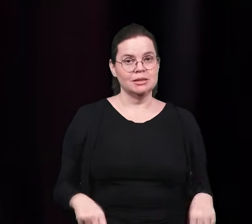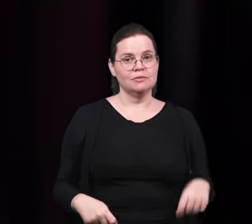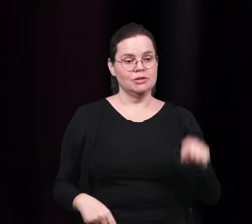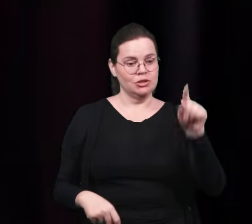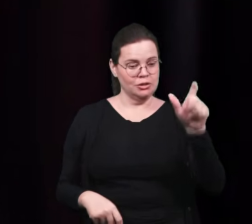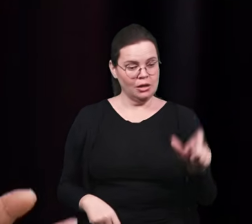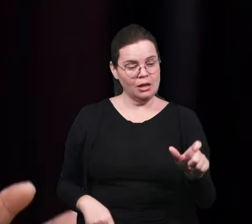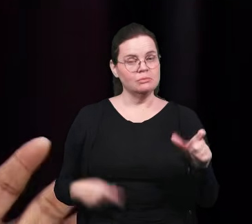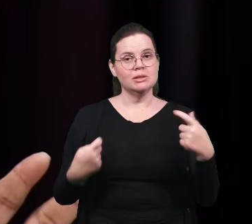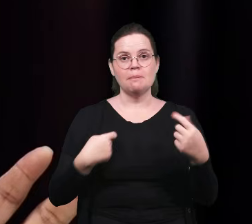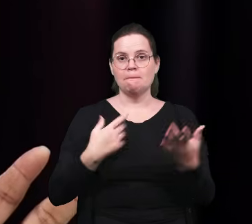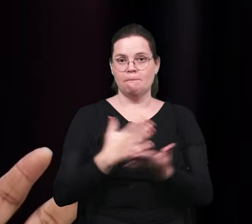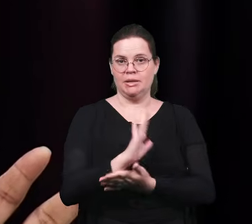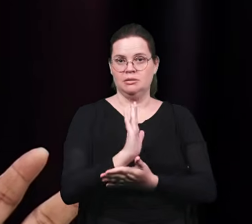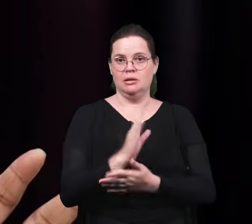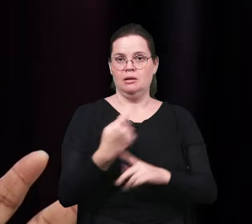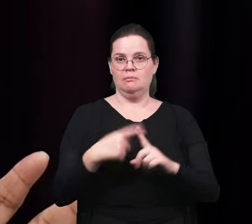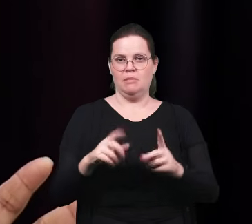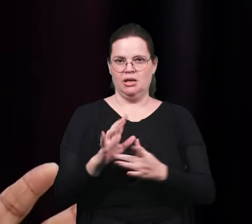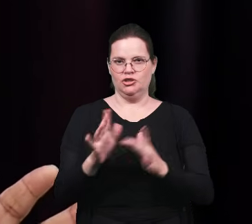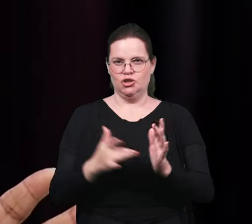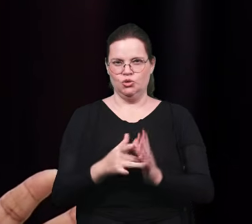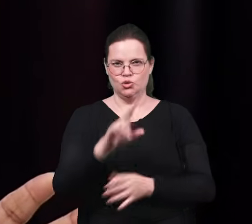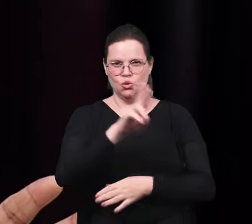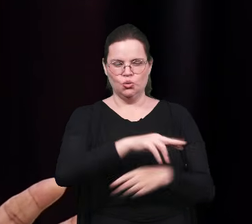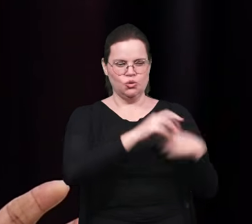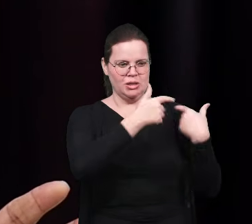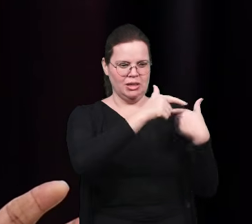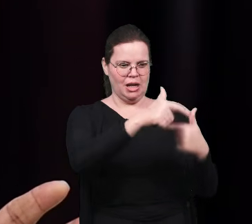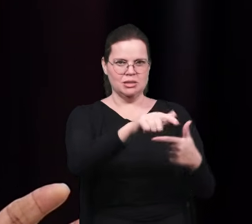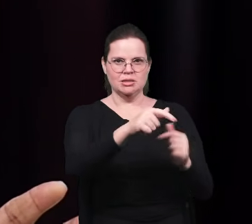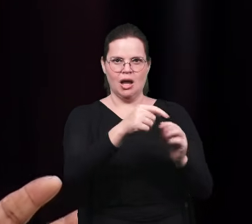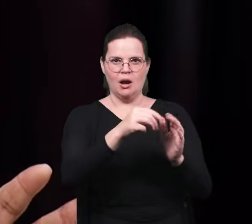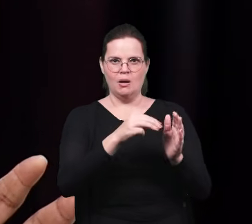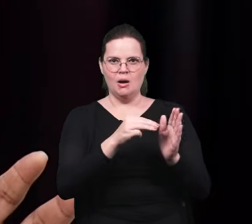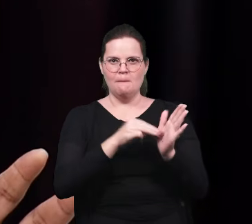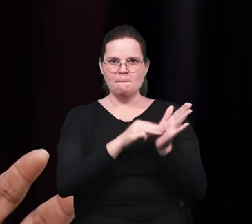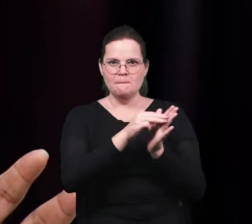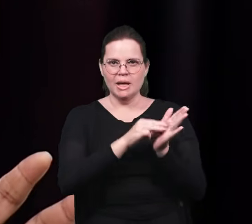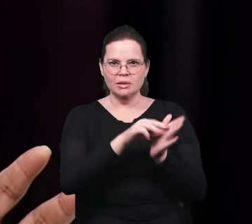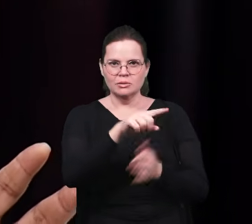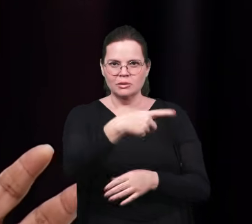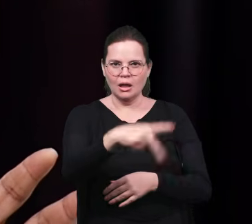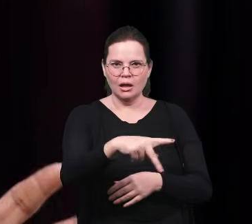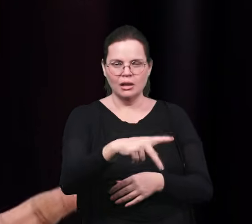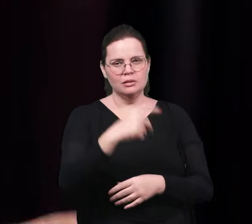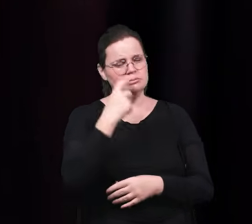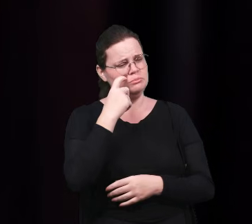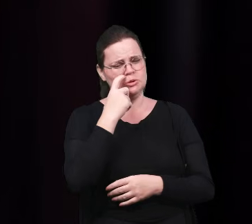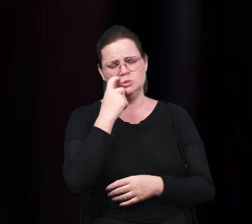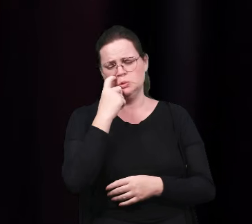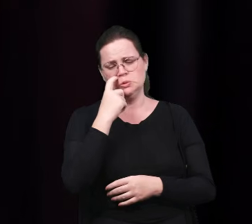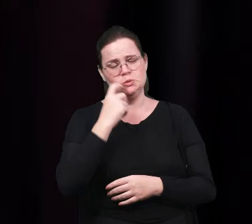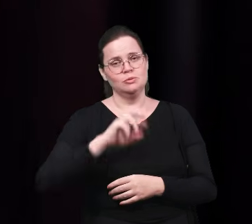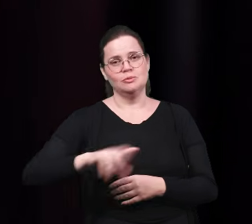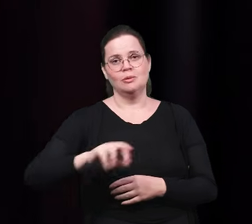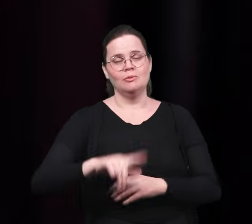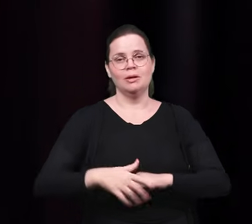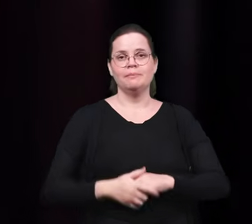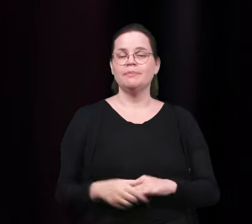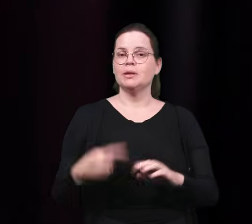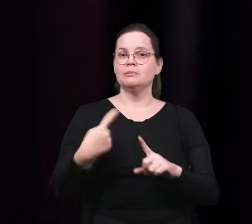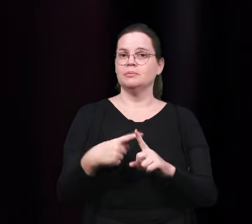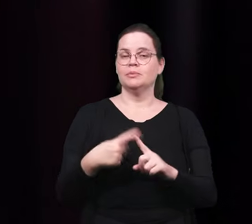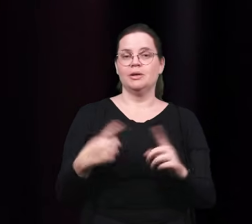também aprovado. Mas Jesus não usou essa metodologia, né? Porque ali estava não só o chamado